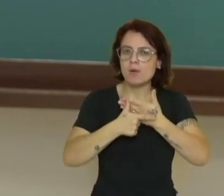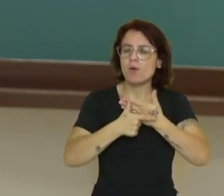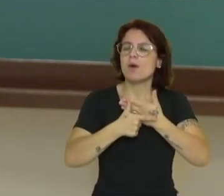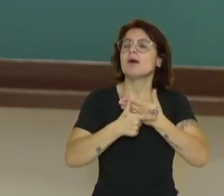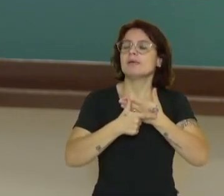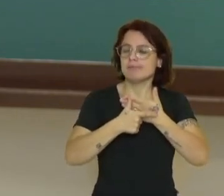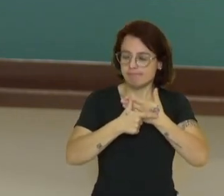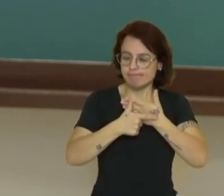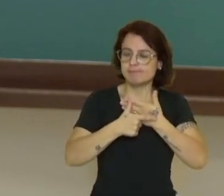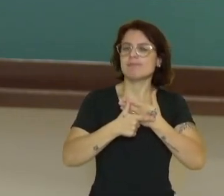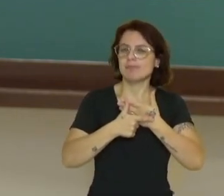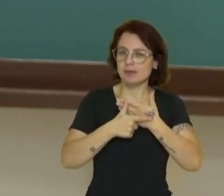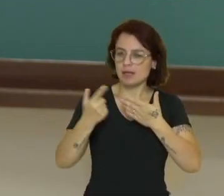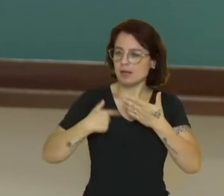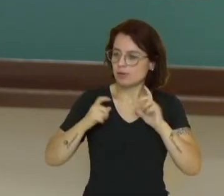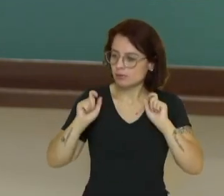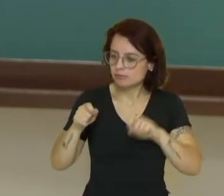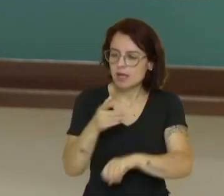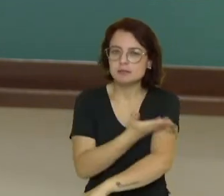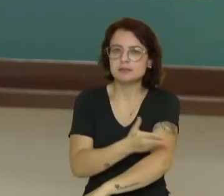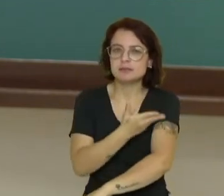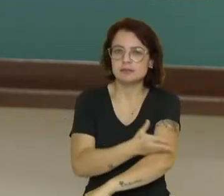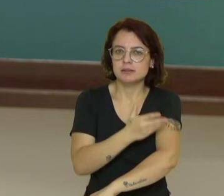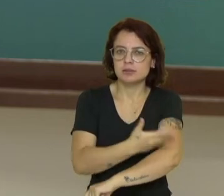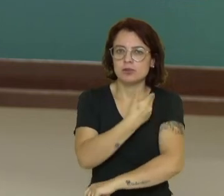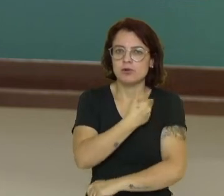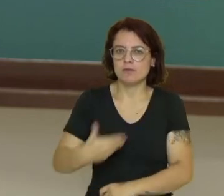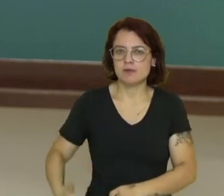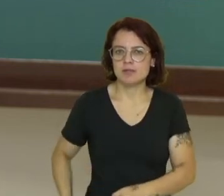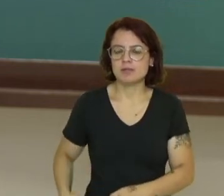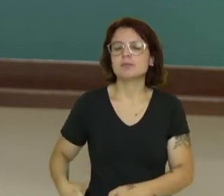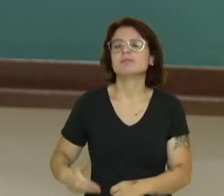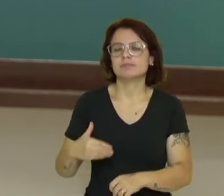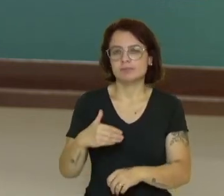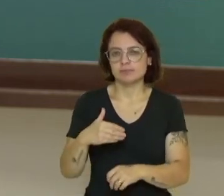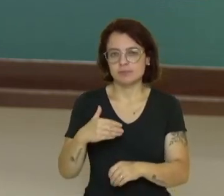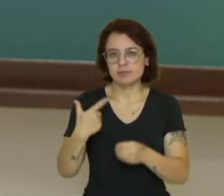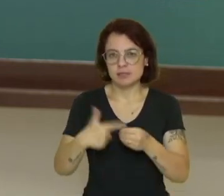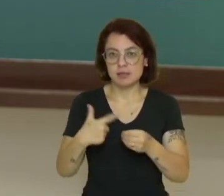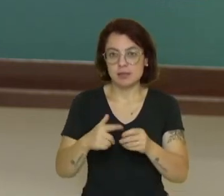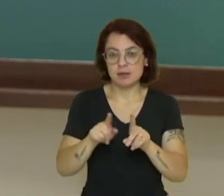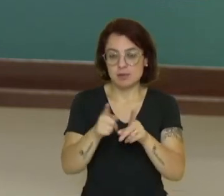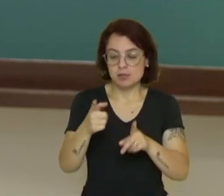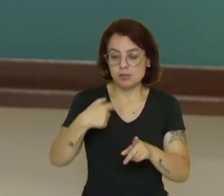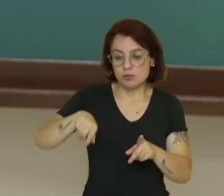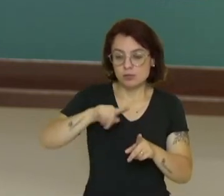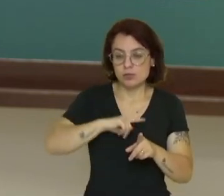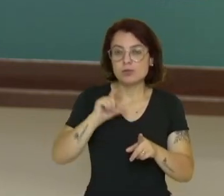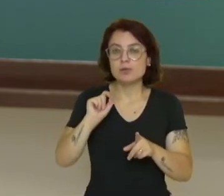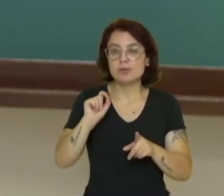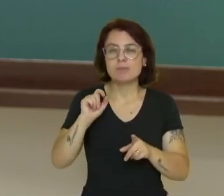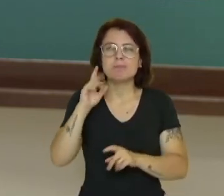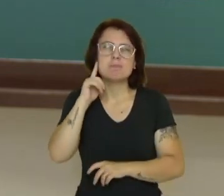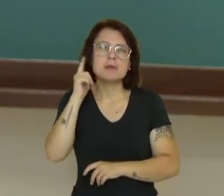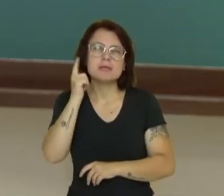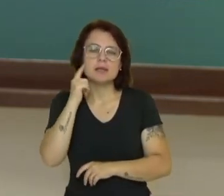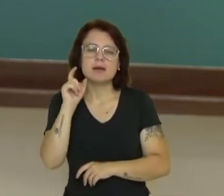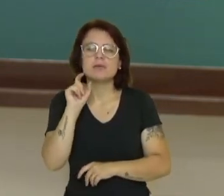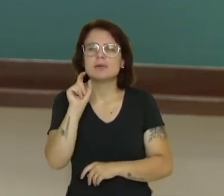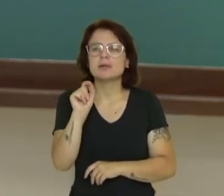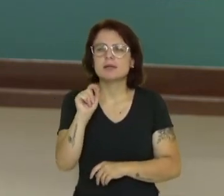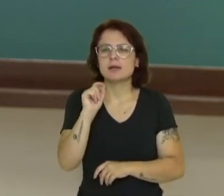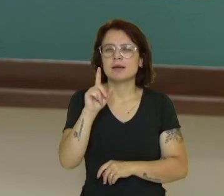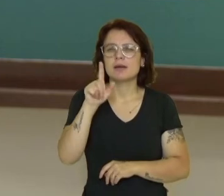cidadão, possa exercer a governança da cidade. Mas cabe a gente fazer um parêntese aqui para pensar em quem que era